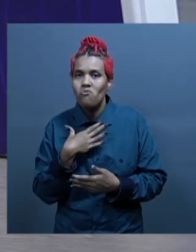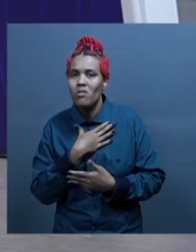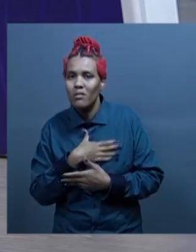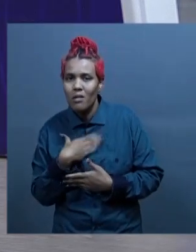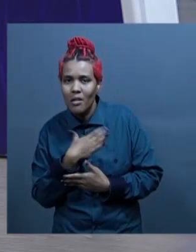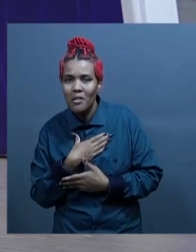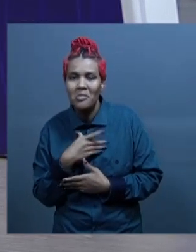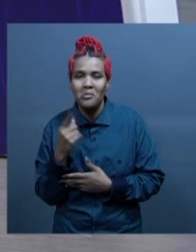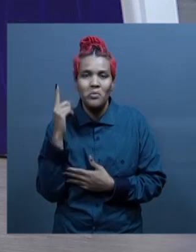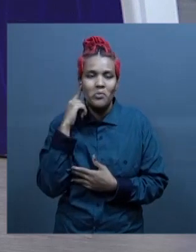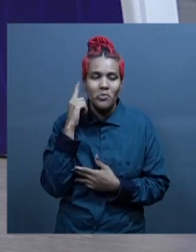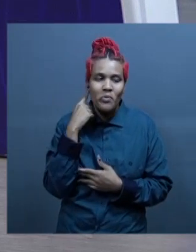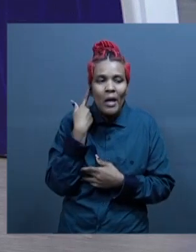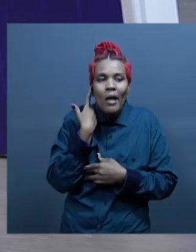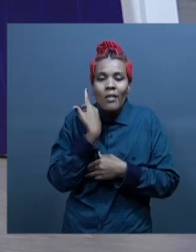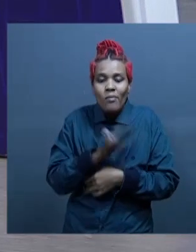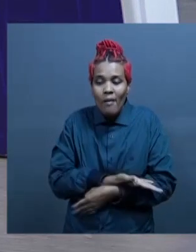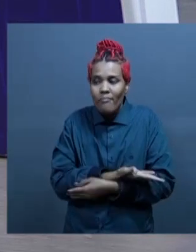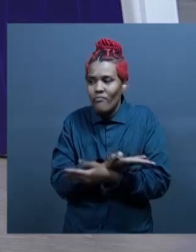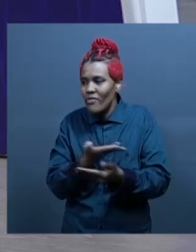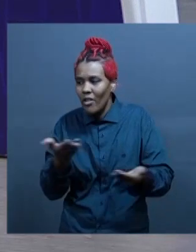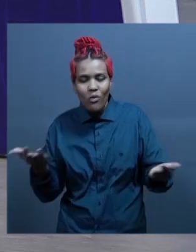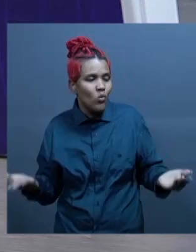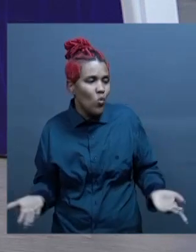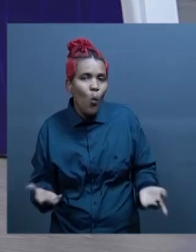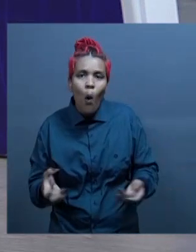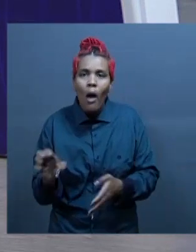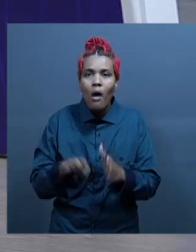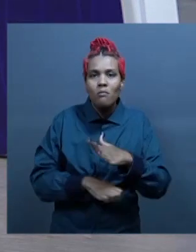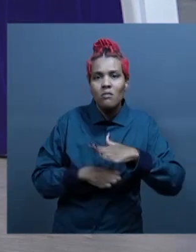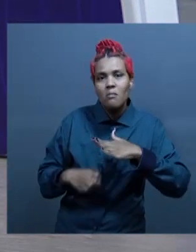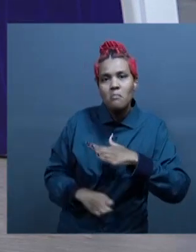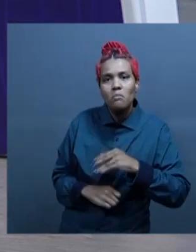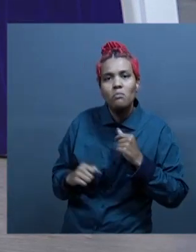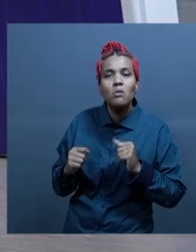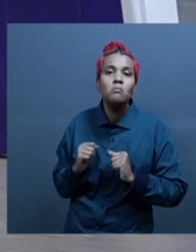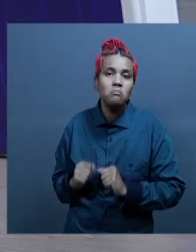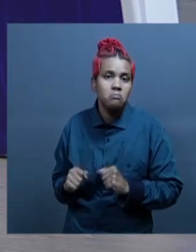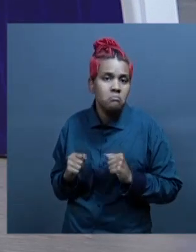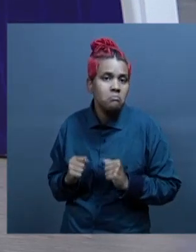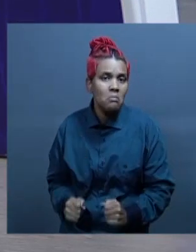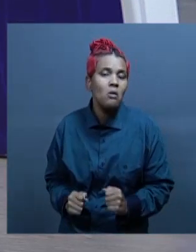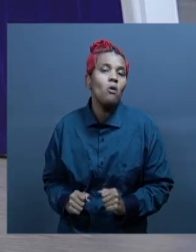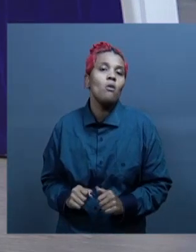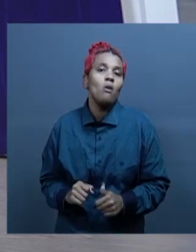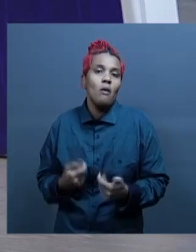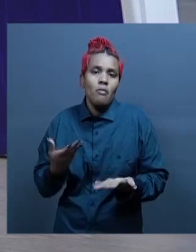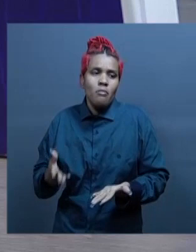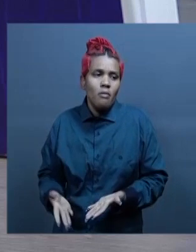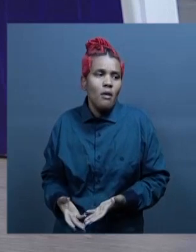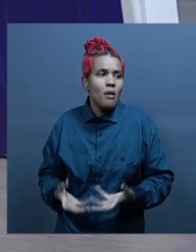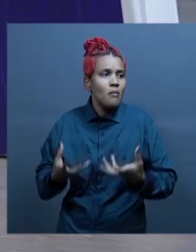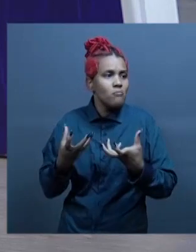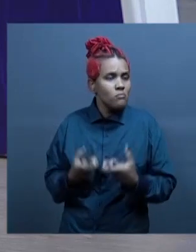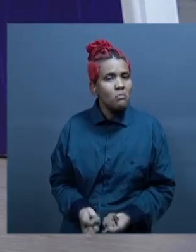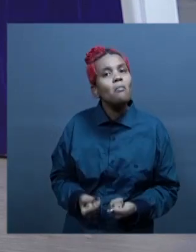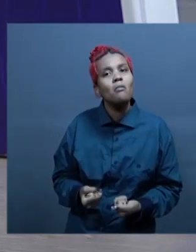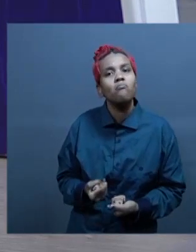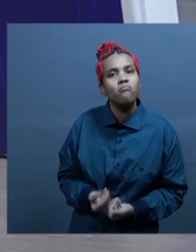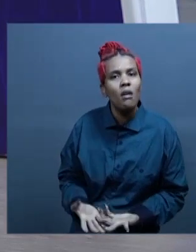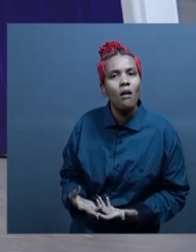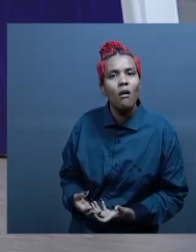aqui das nossas duas especialistas as empresas estão devem assumir sim o seu posicionamento social falar quais são seus